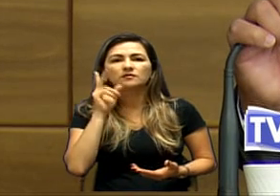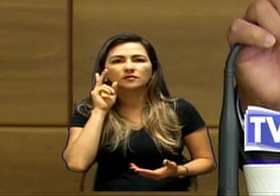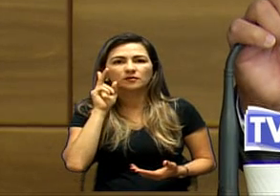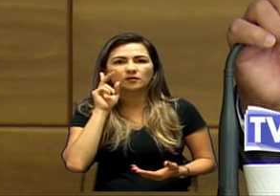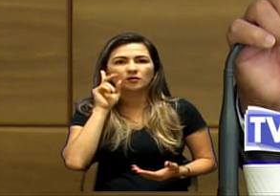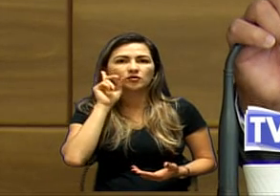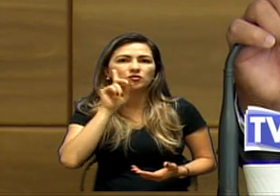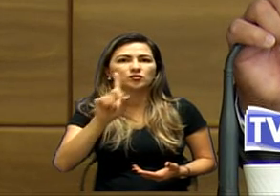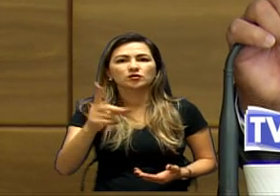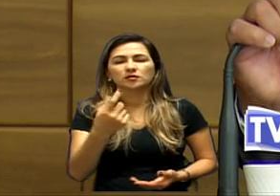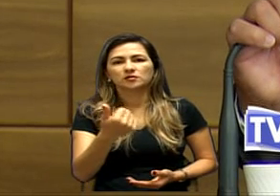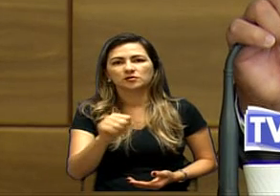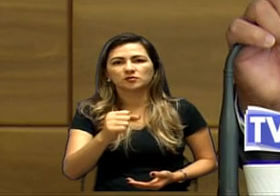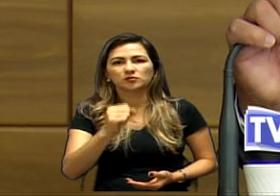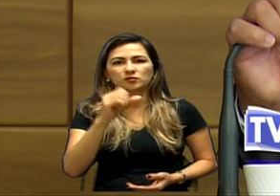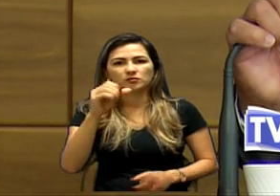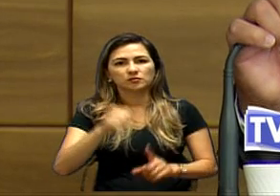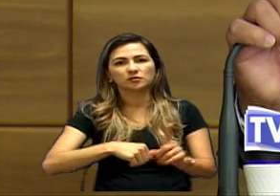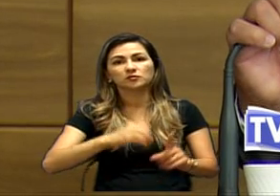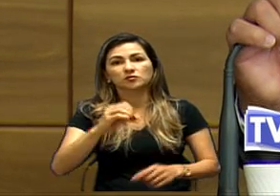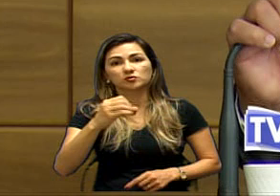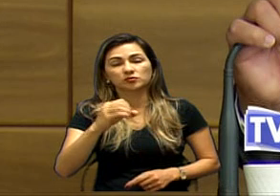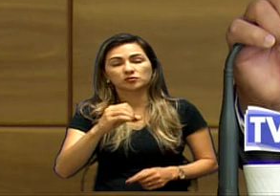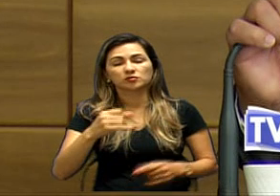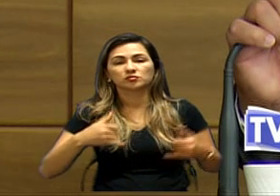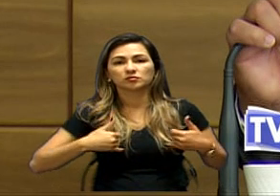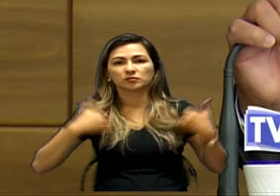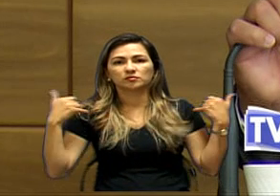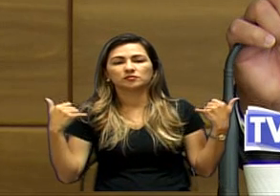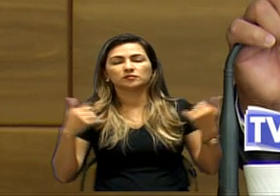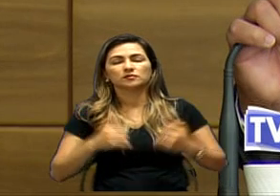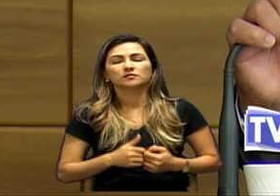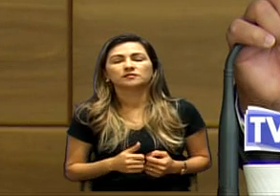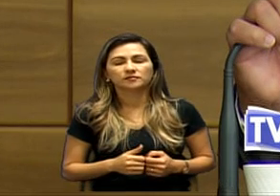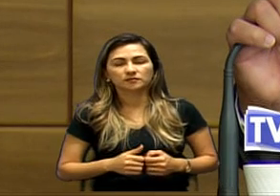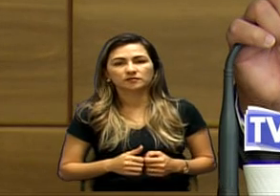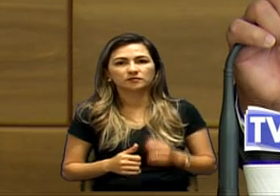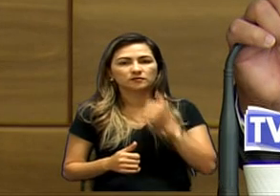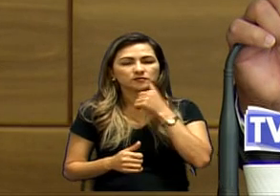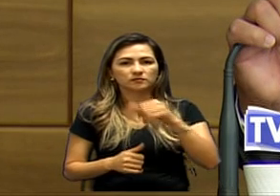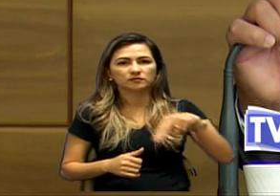18 de outubro. Votos de congratulações ao doutora Maria Fernanda